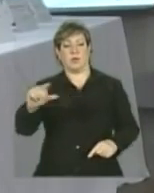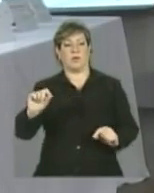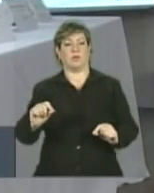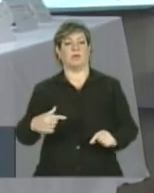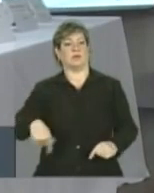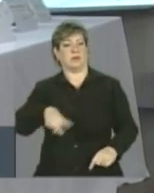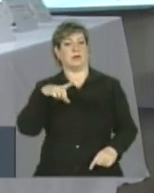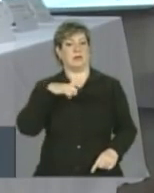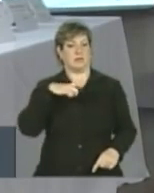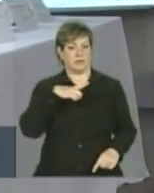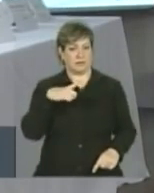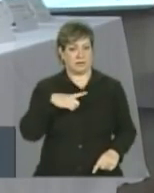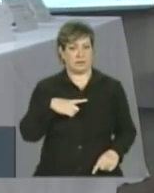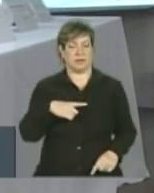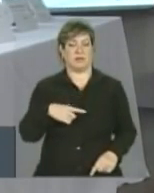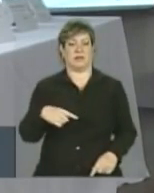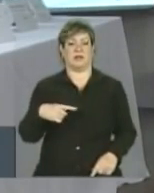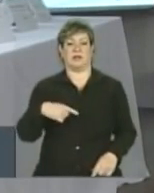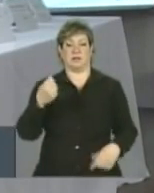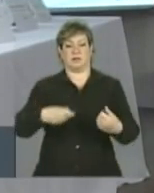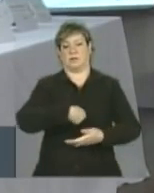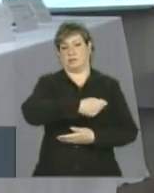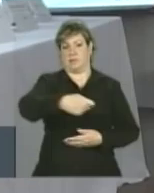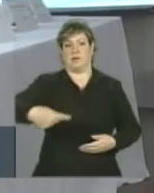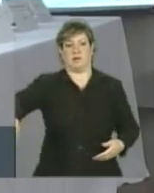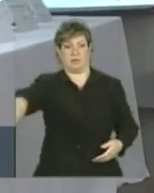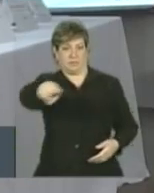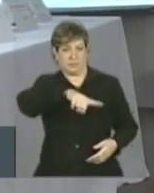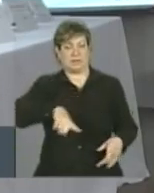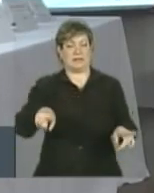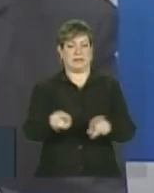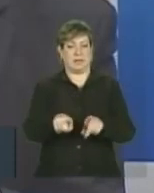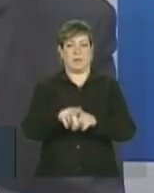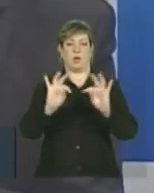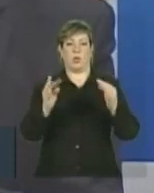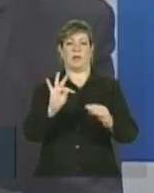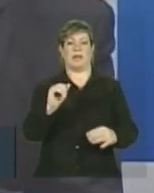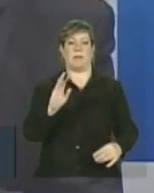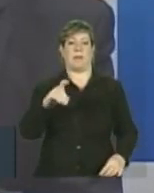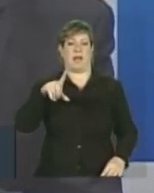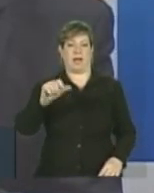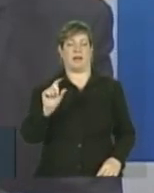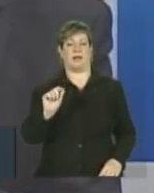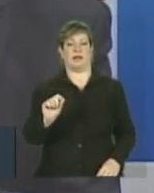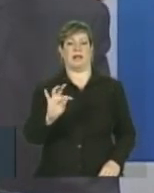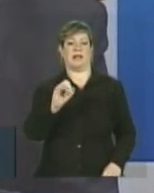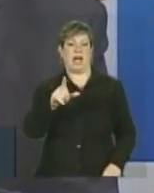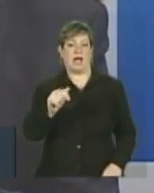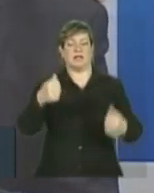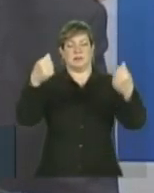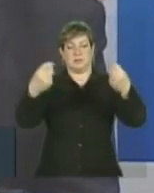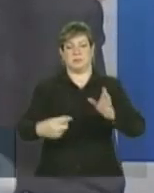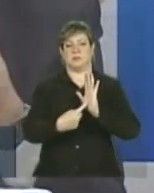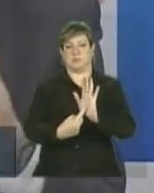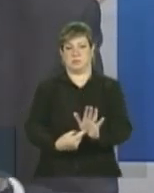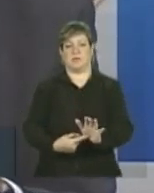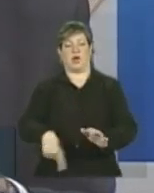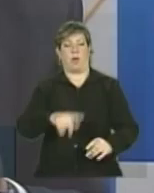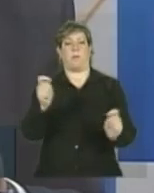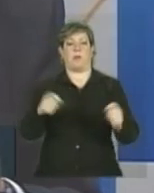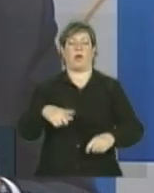observações estão no release e vão ser distribuídas também em toda a tabela de taxas e apresentação, para